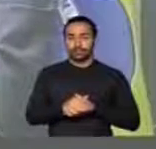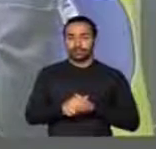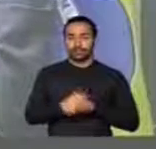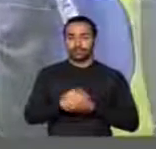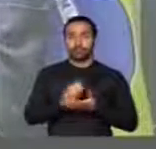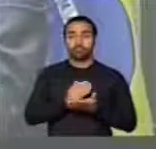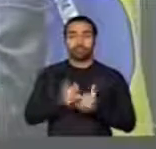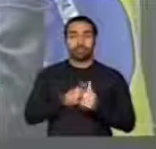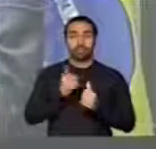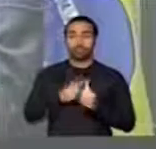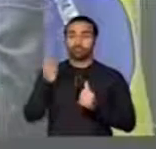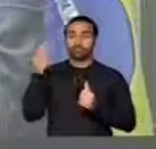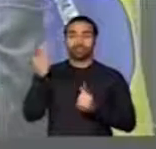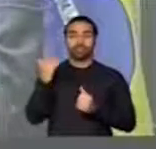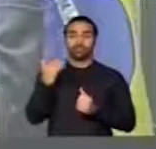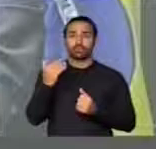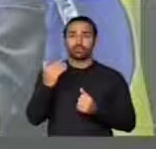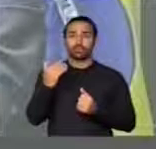de